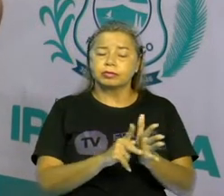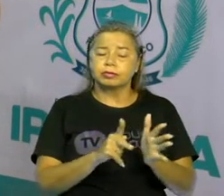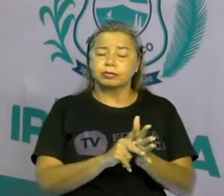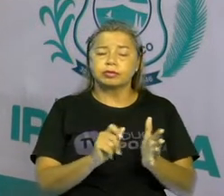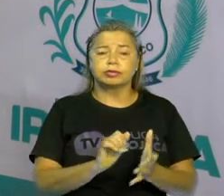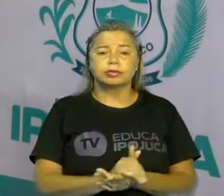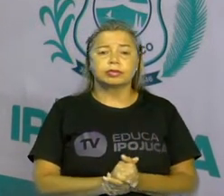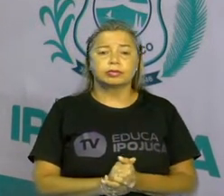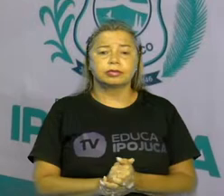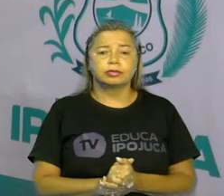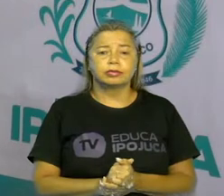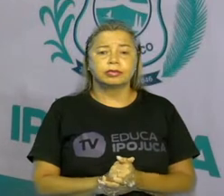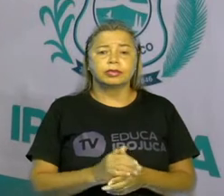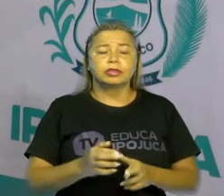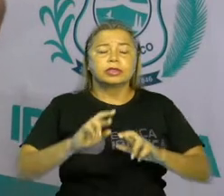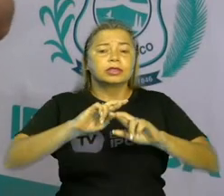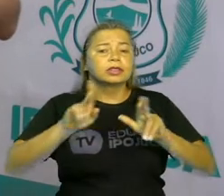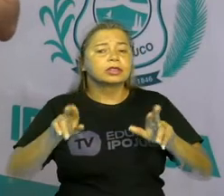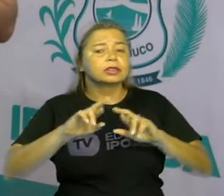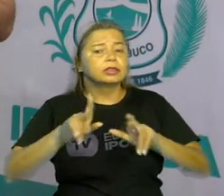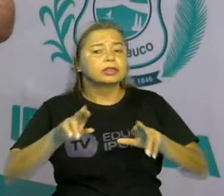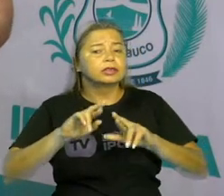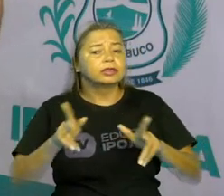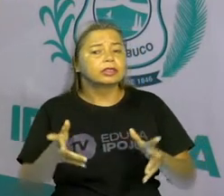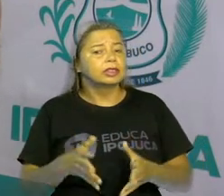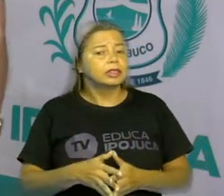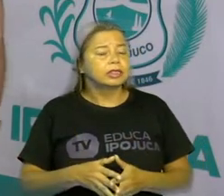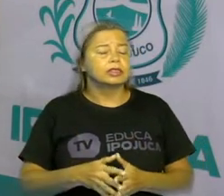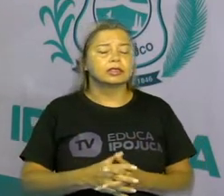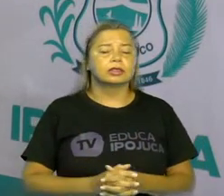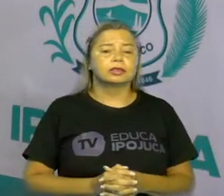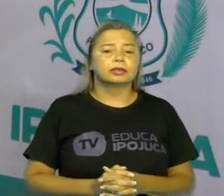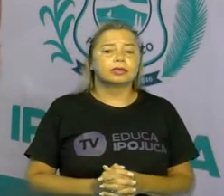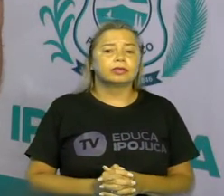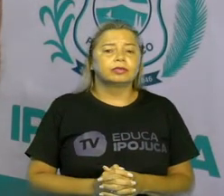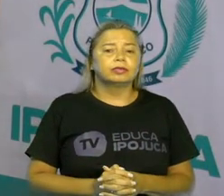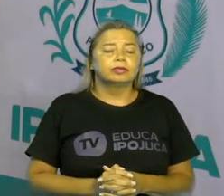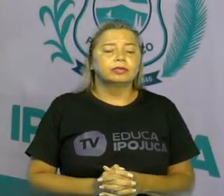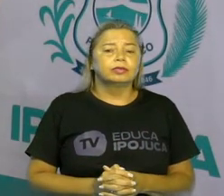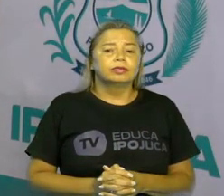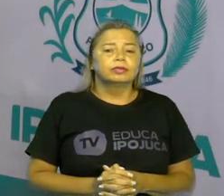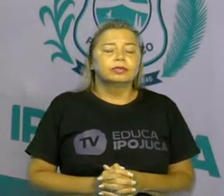faz diferenciar umas das outras.